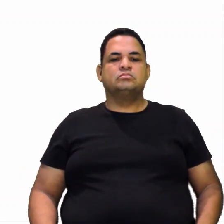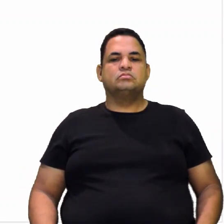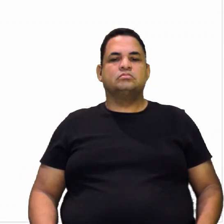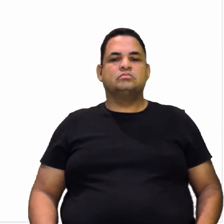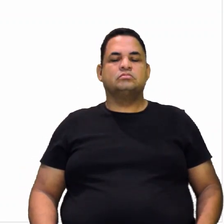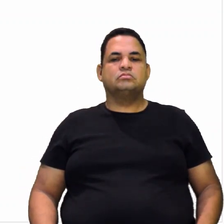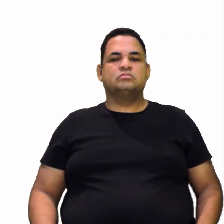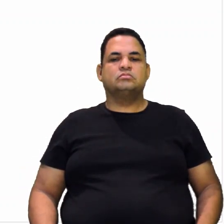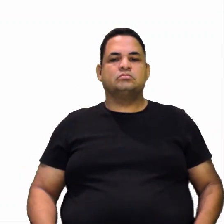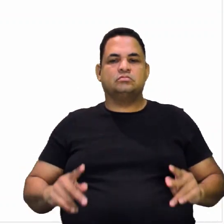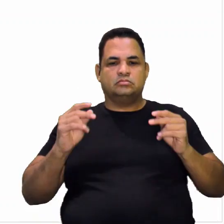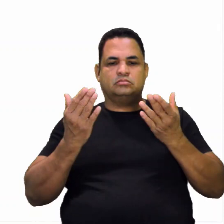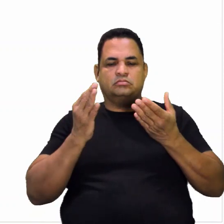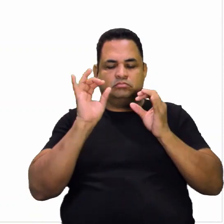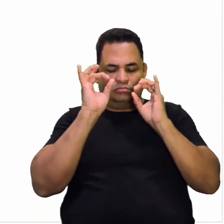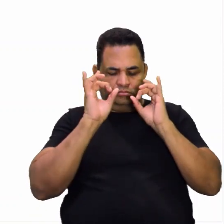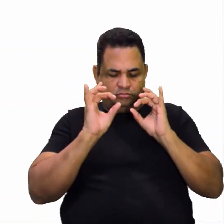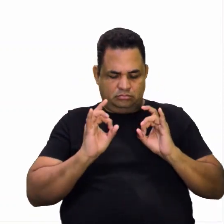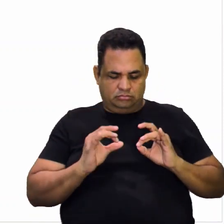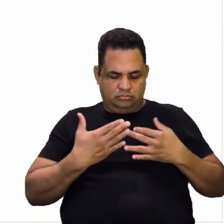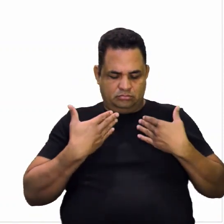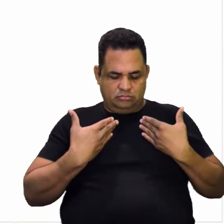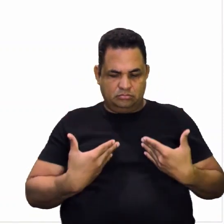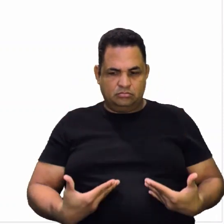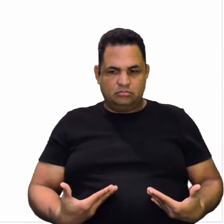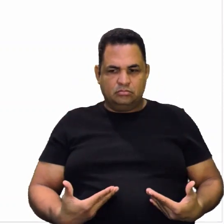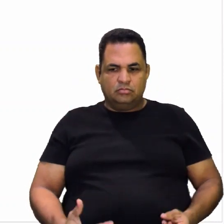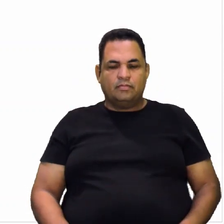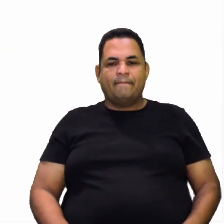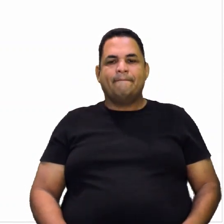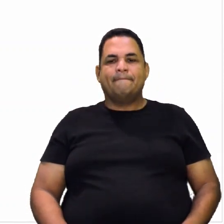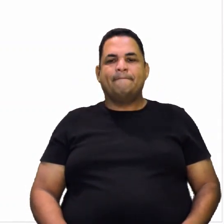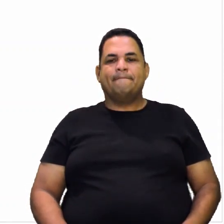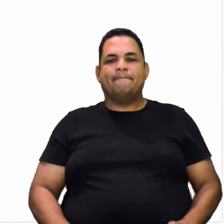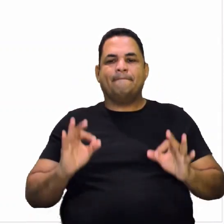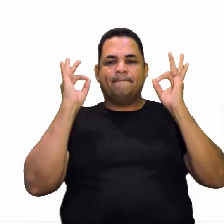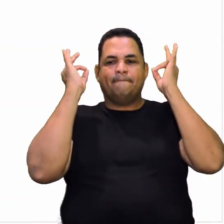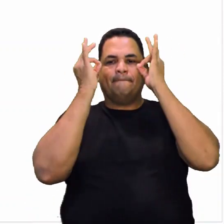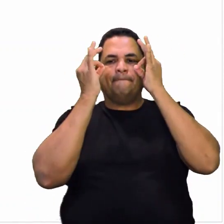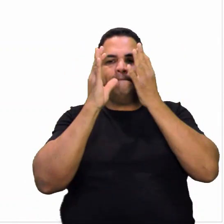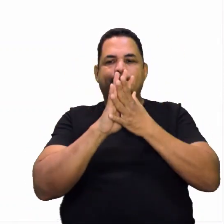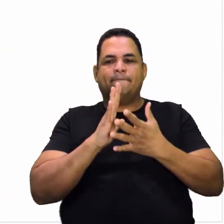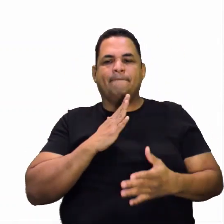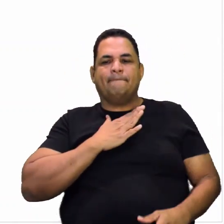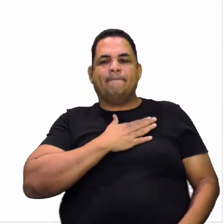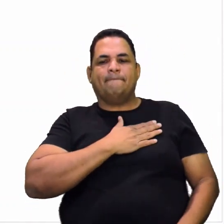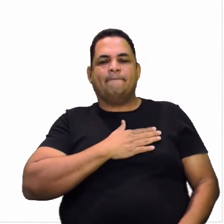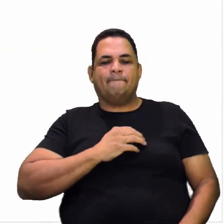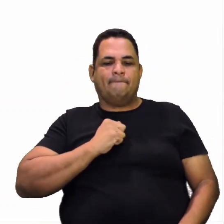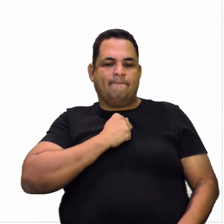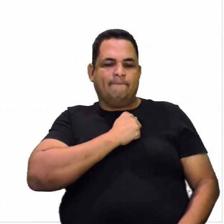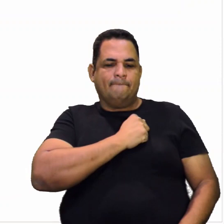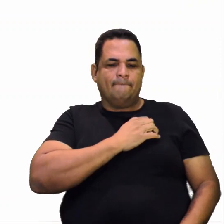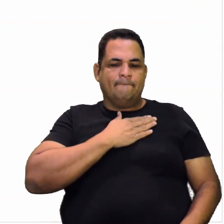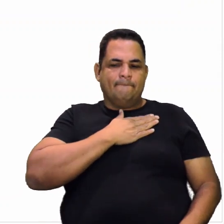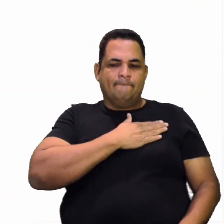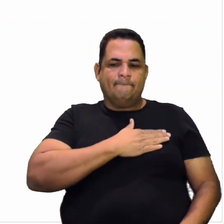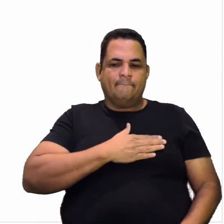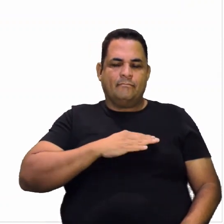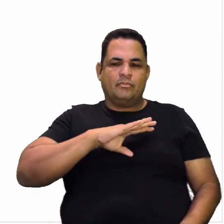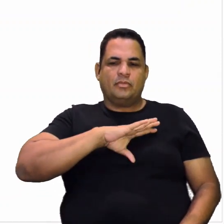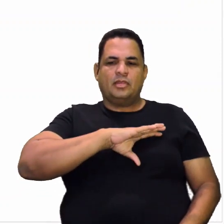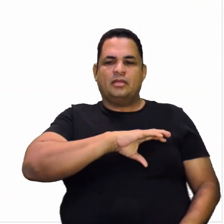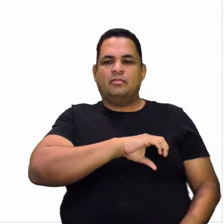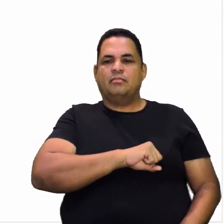nos seus mínimos detalhes. Os gregos eram apaixonados pelo